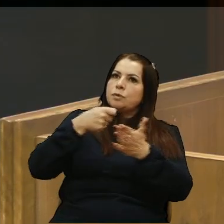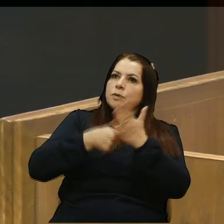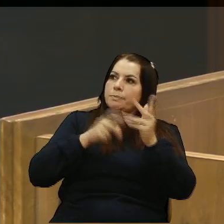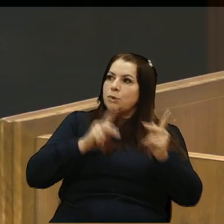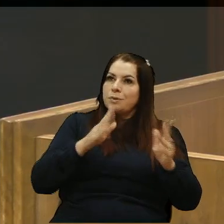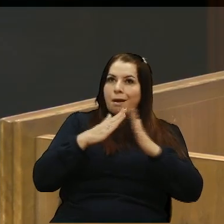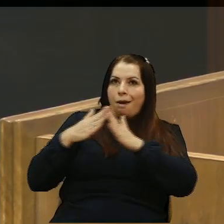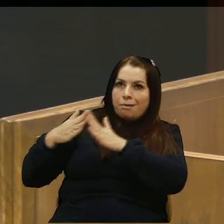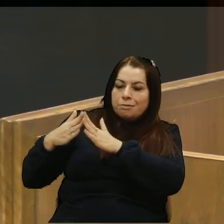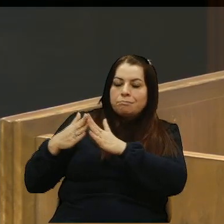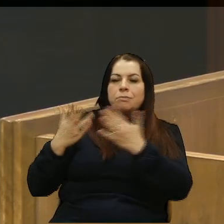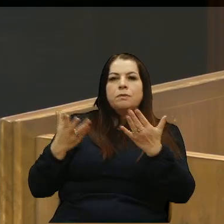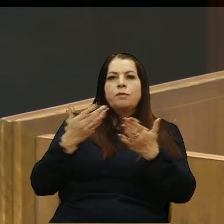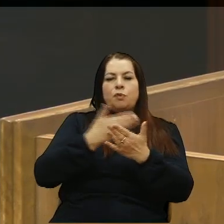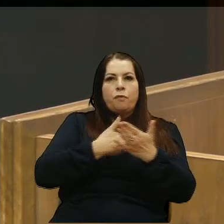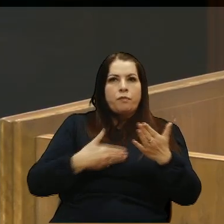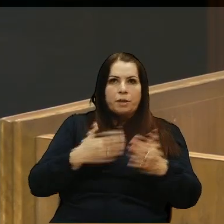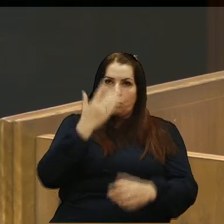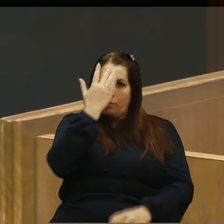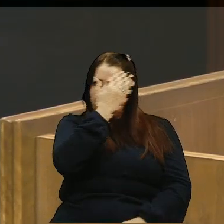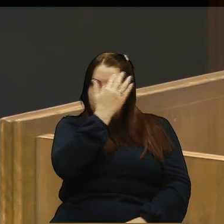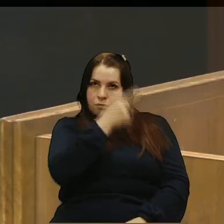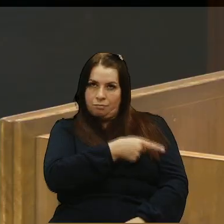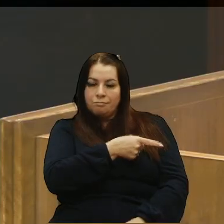moradores. Isso foi do governo Adiló,